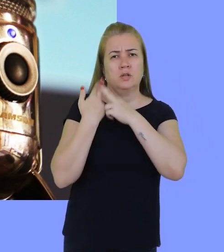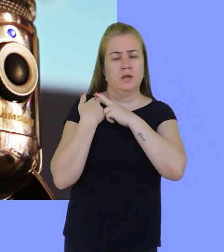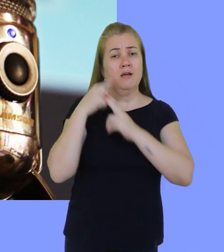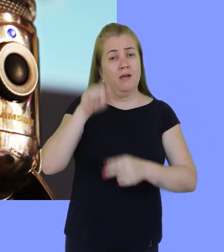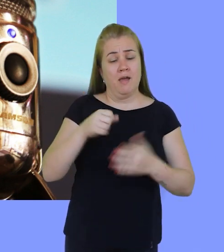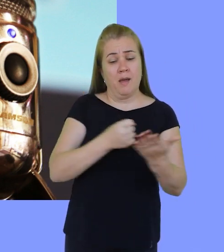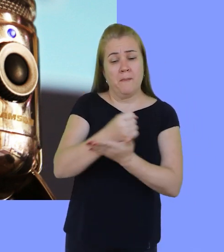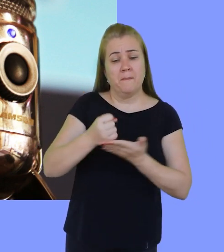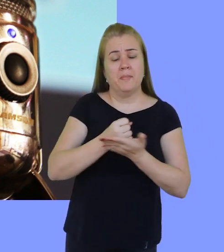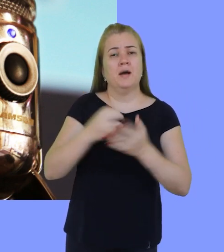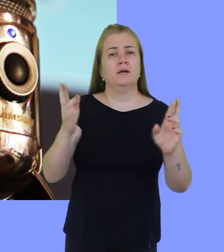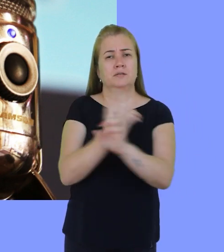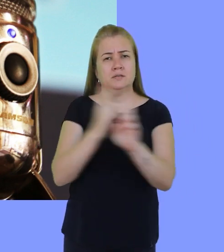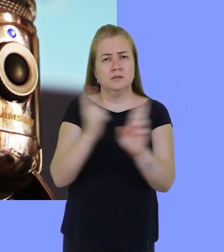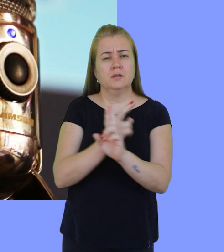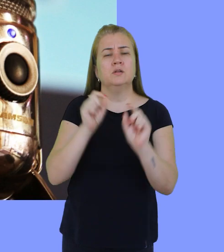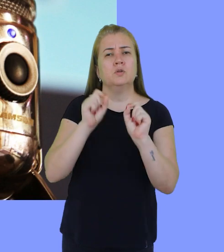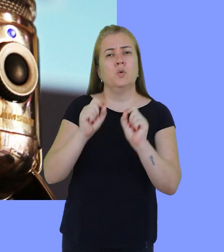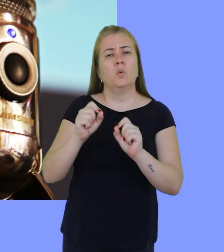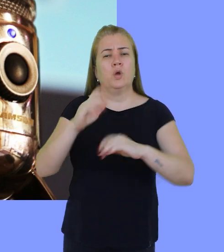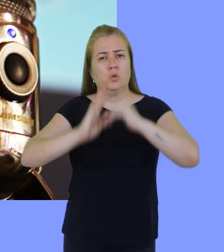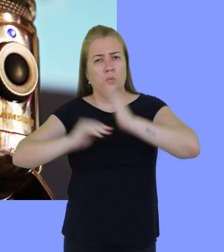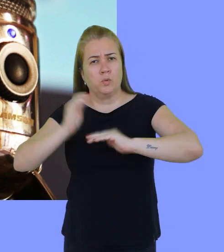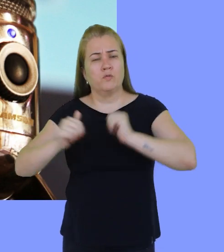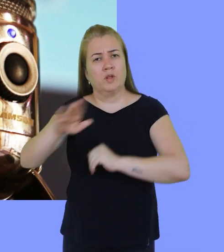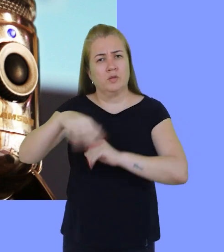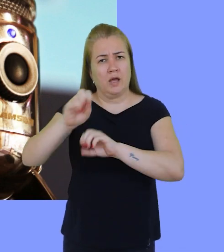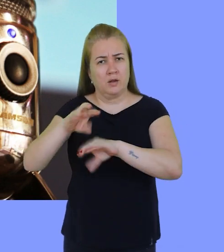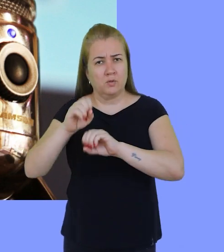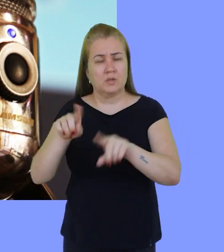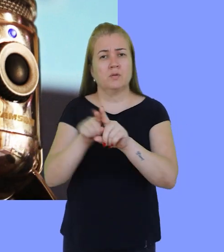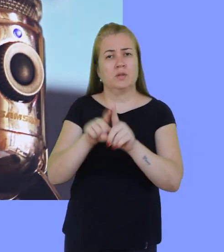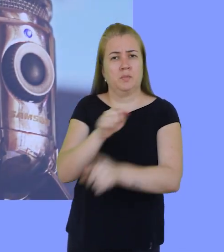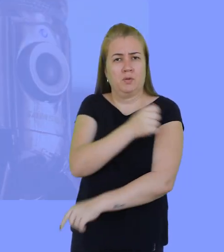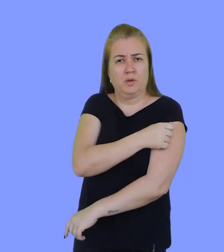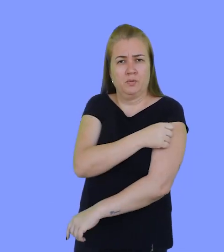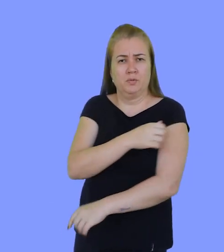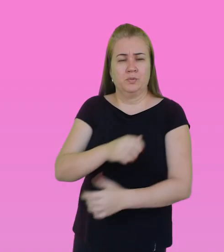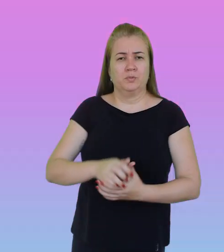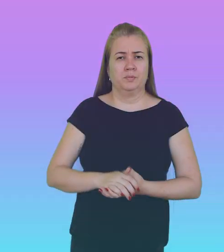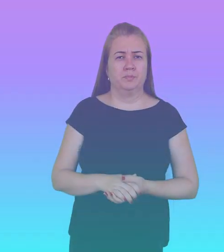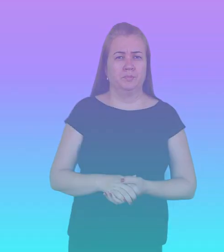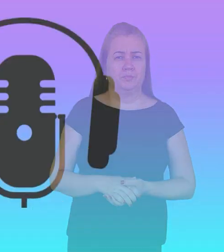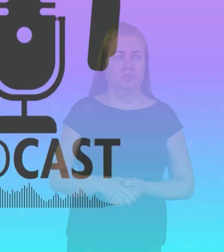É o fundamento da relação entre quem educa e quem é educado.